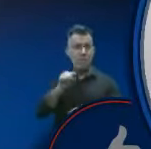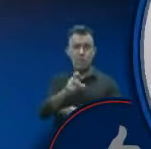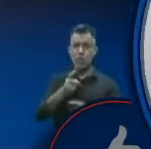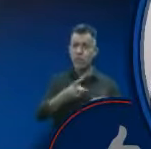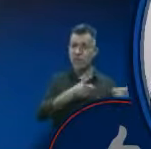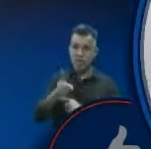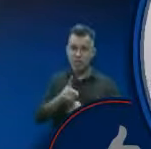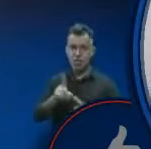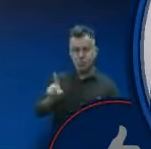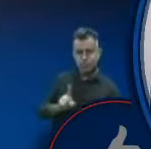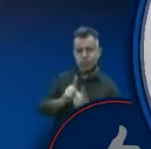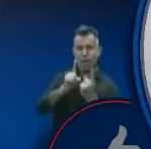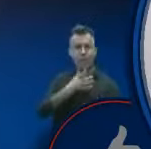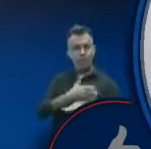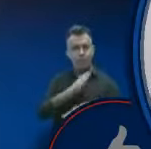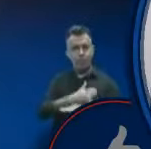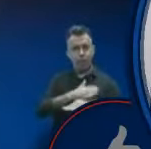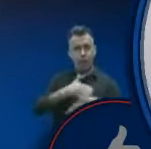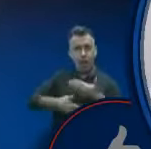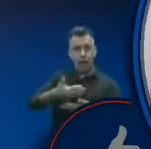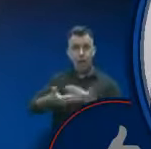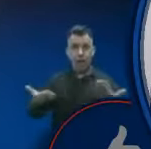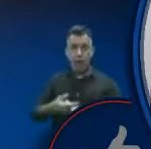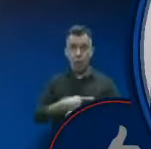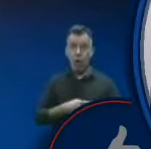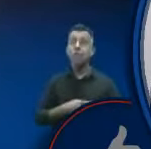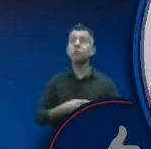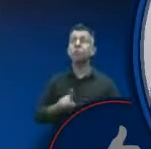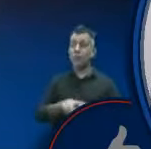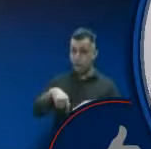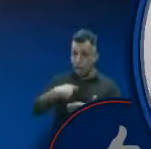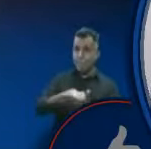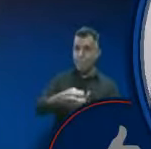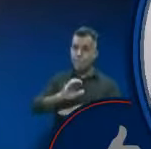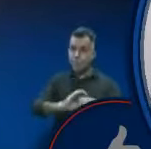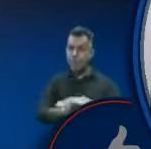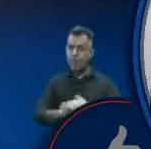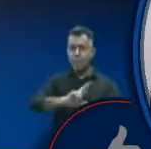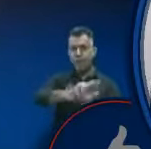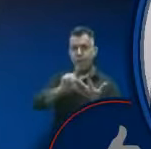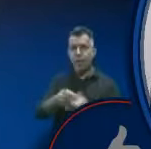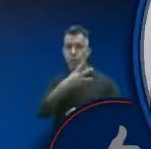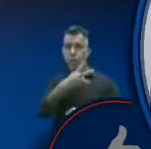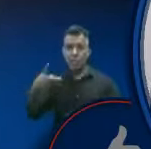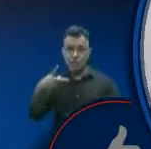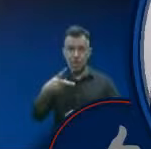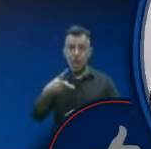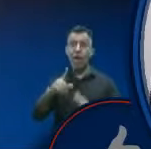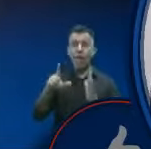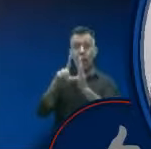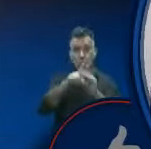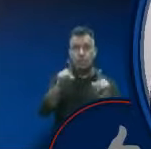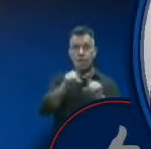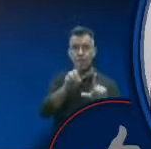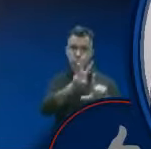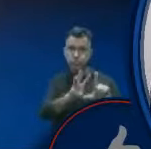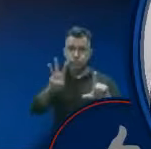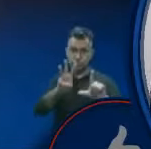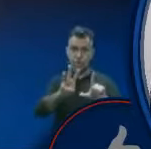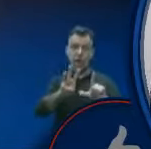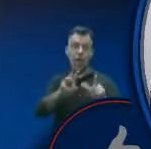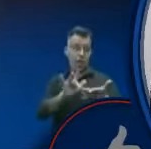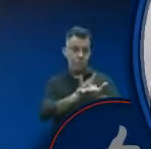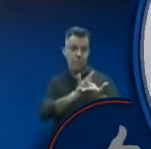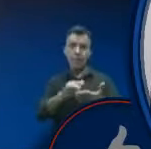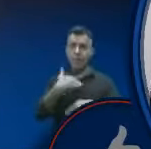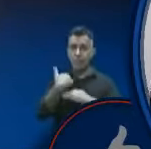vendedores, aguerridos, treinados e agora comissionados para vender o sortimento do 3P nas lojas e através da ferramenta Me Chama